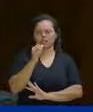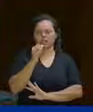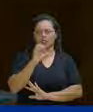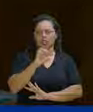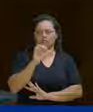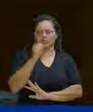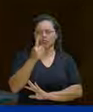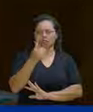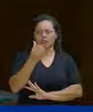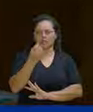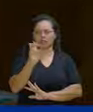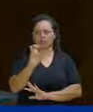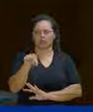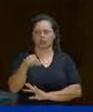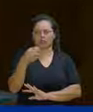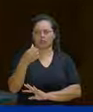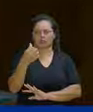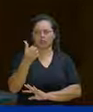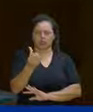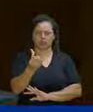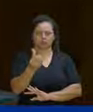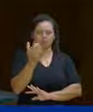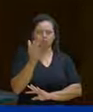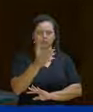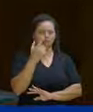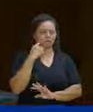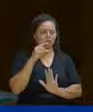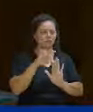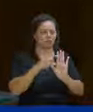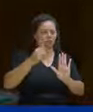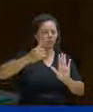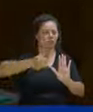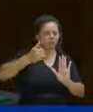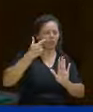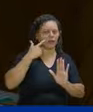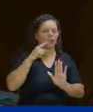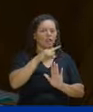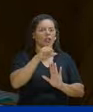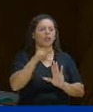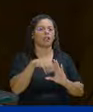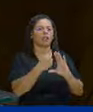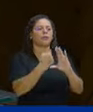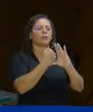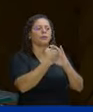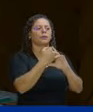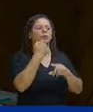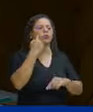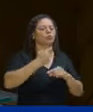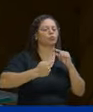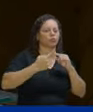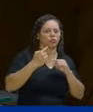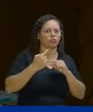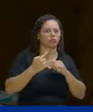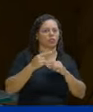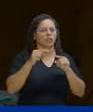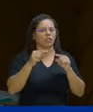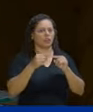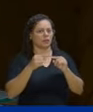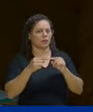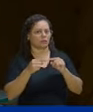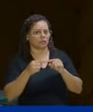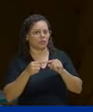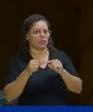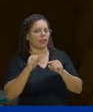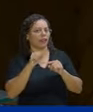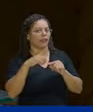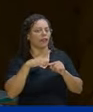9.265/96. Assim, diante da inexistência de regramento na Lei dos Partidos Políticos, a aplicação analógica em